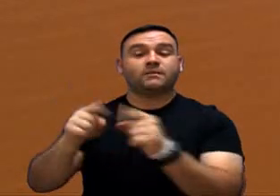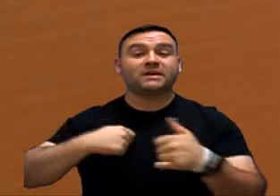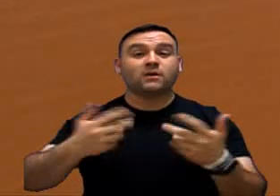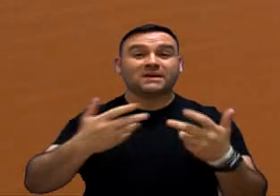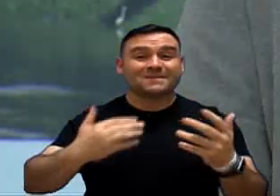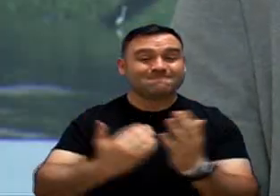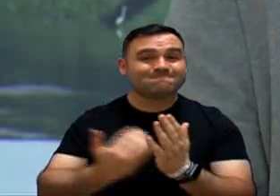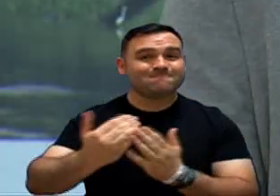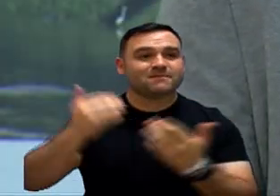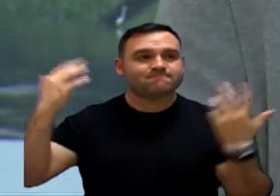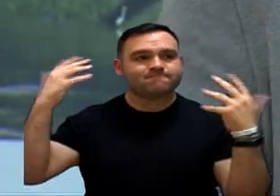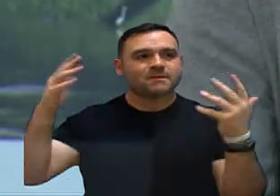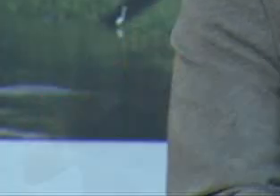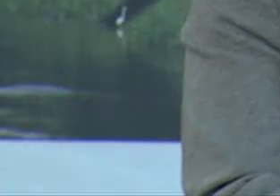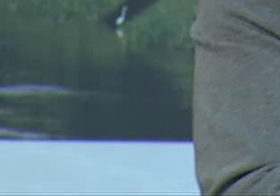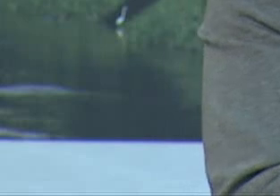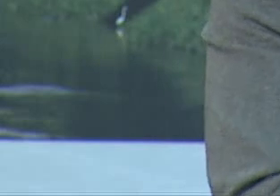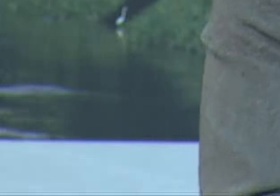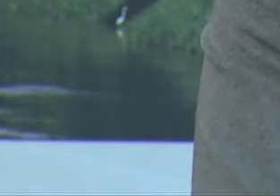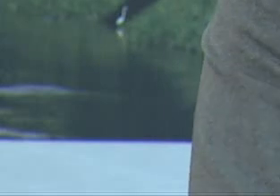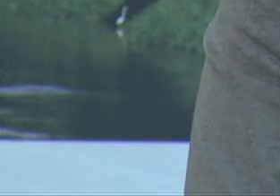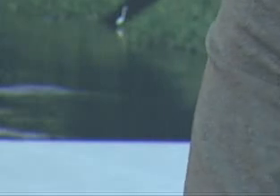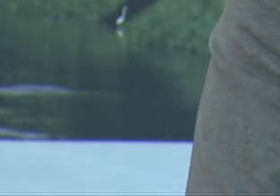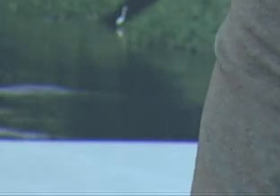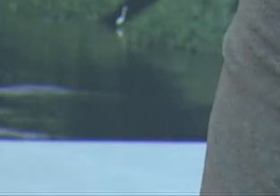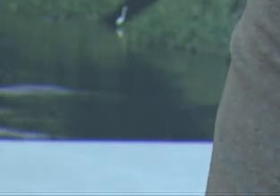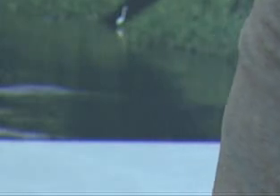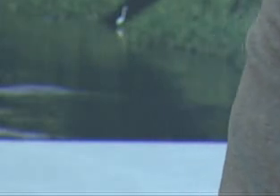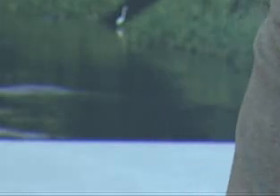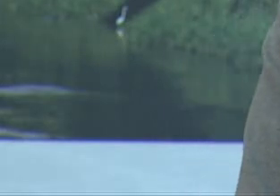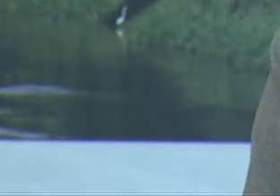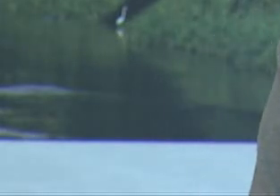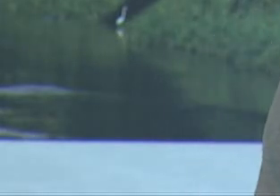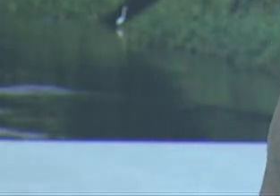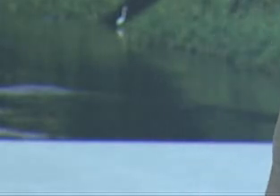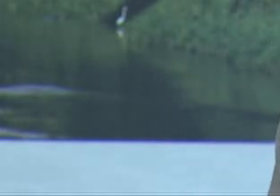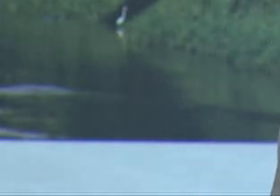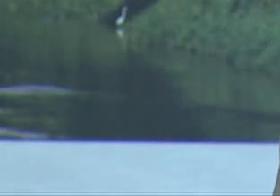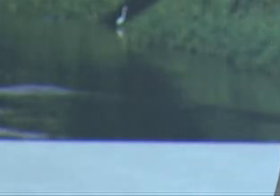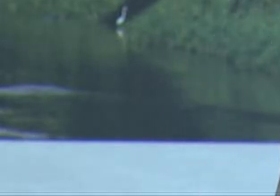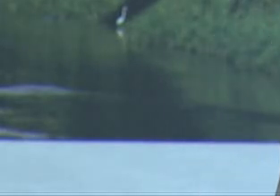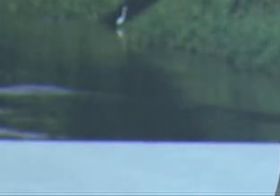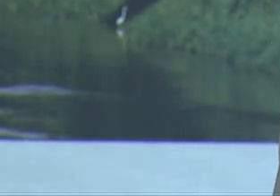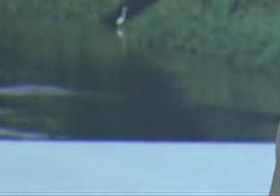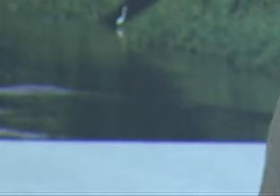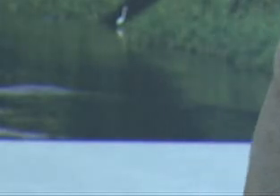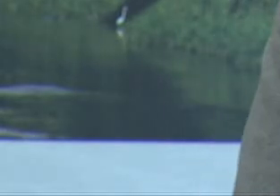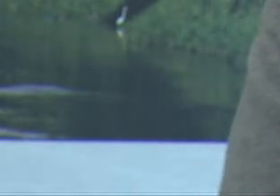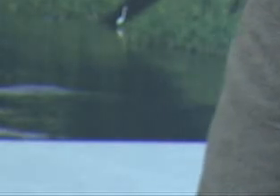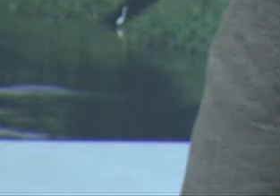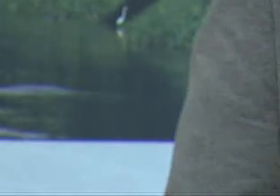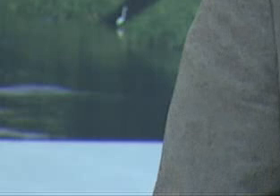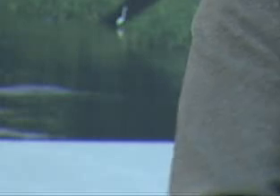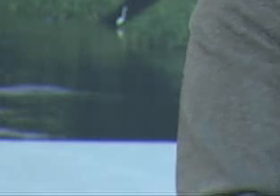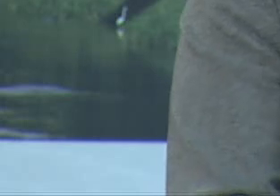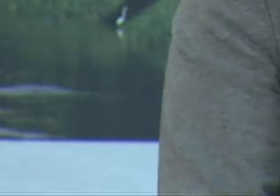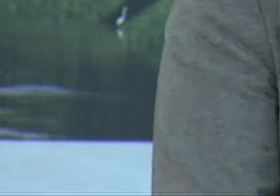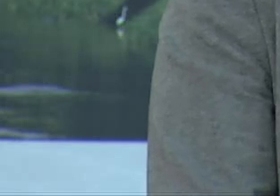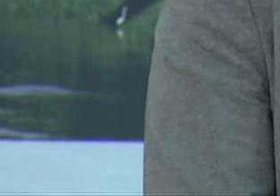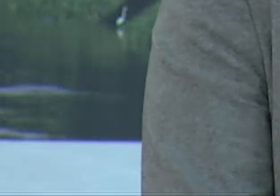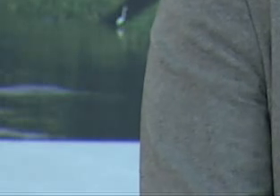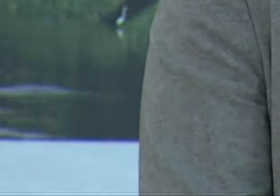muito, de enaltecer o secretário de Saúde, que aqui estava até há pouco tempo. Mas, por tudo que todo o